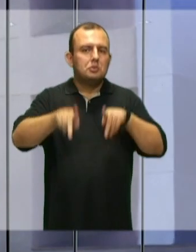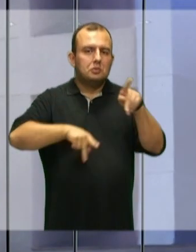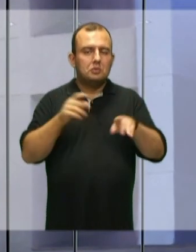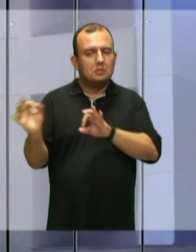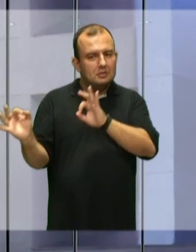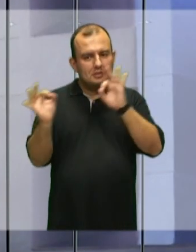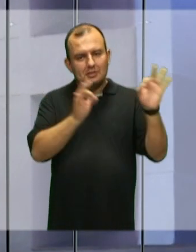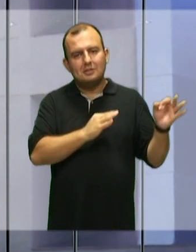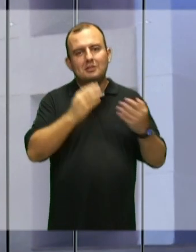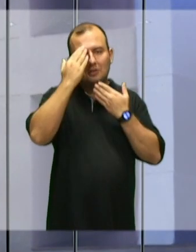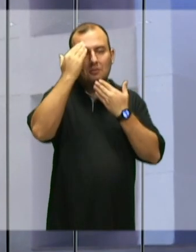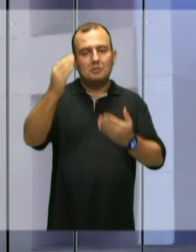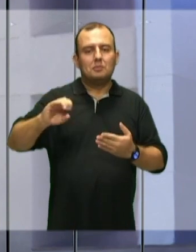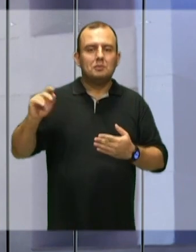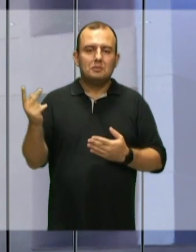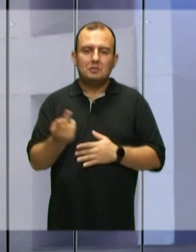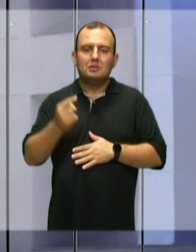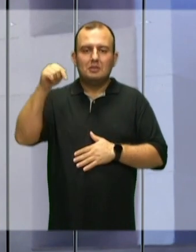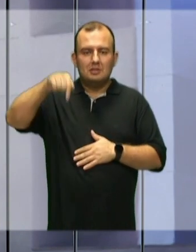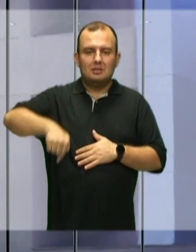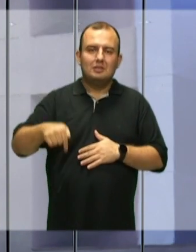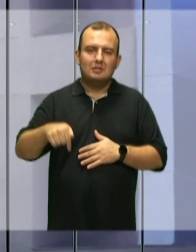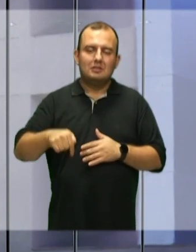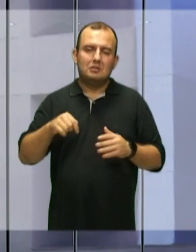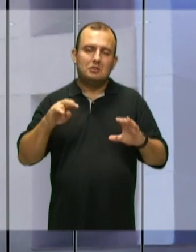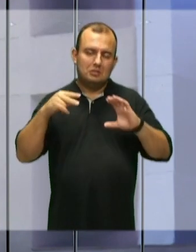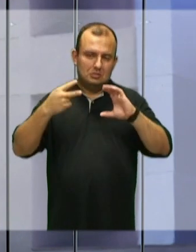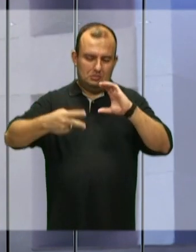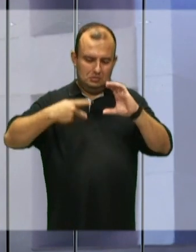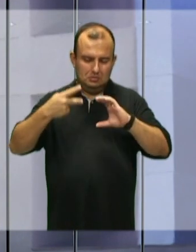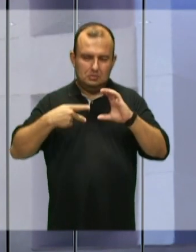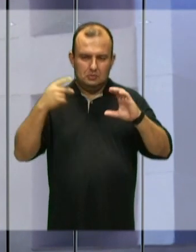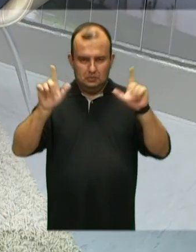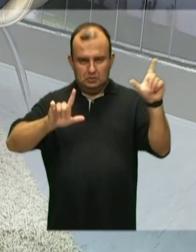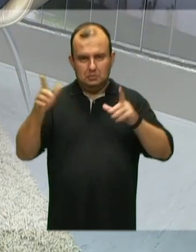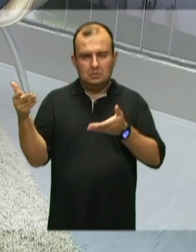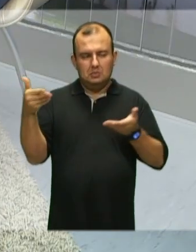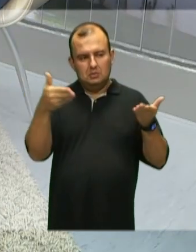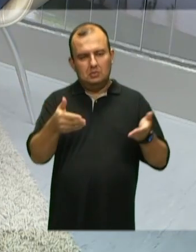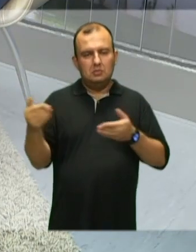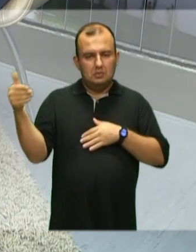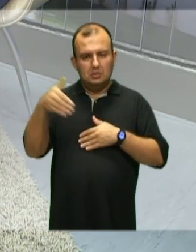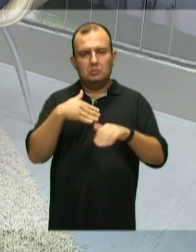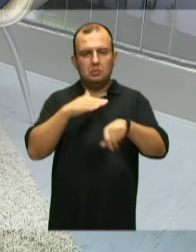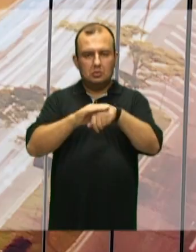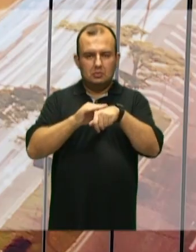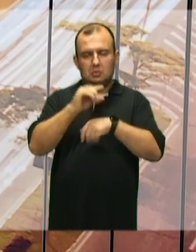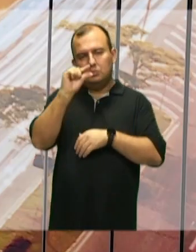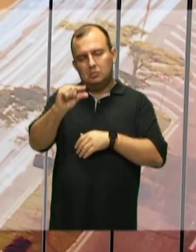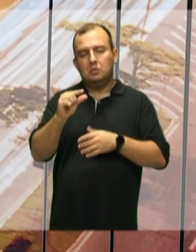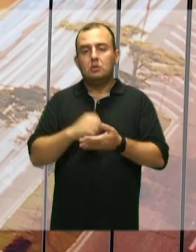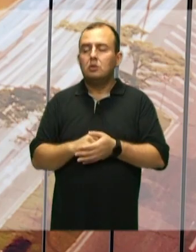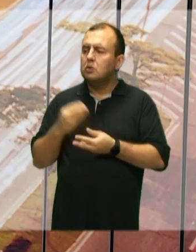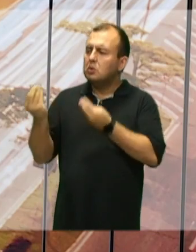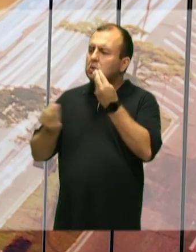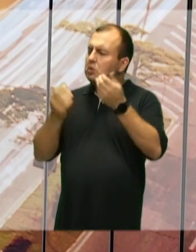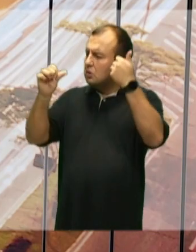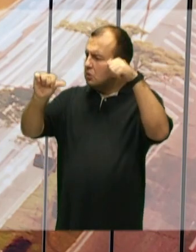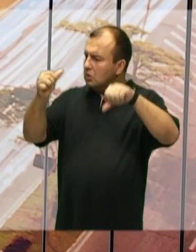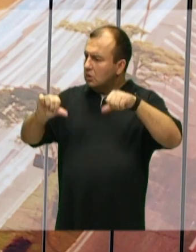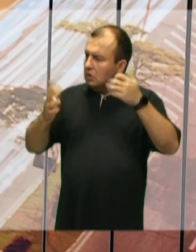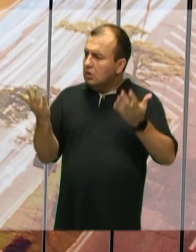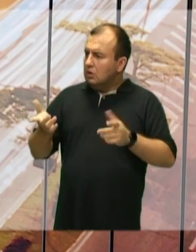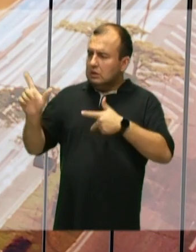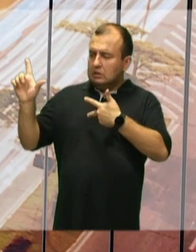assiste de casa agradeço a oportunidade mais uma vez aqui da TV Câmara pra gente conversar um pouquinho sobre o mandato Vereador como é que o senhor avalia